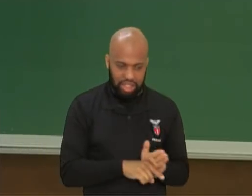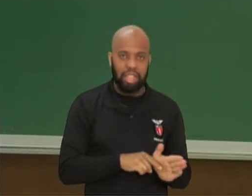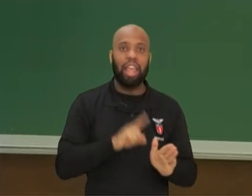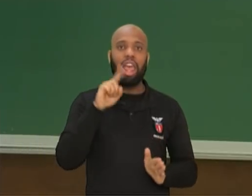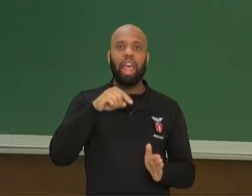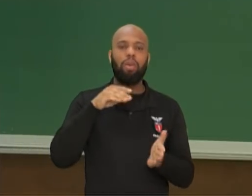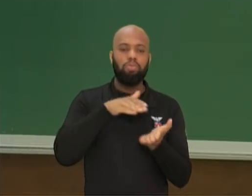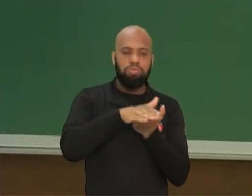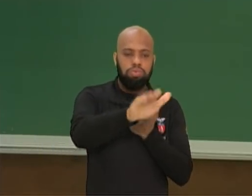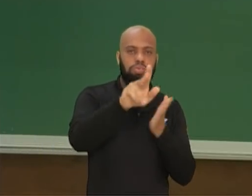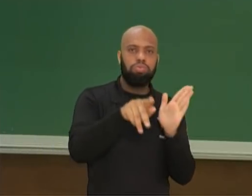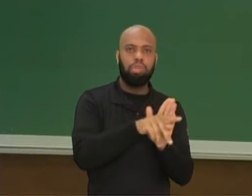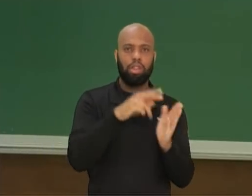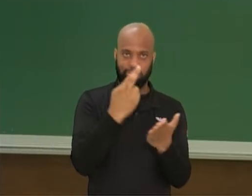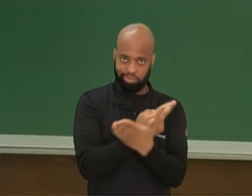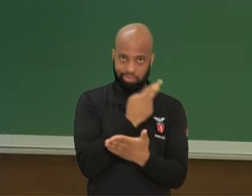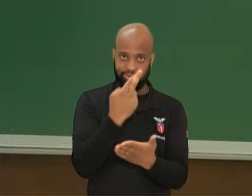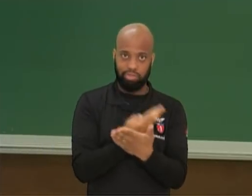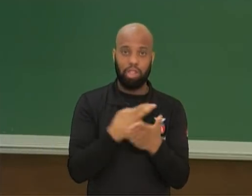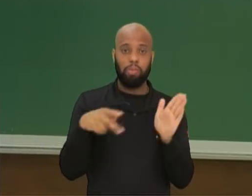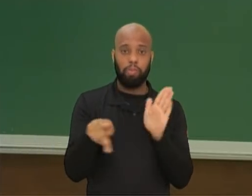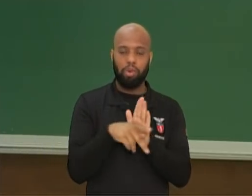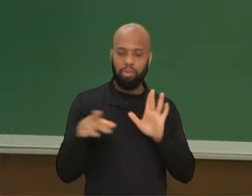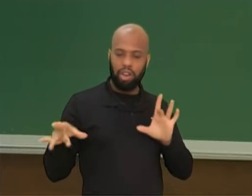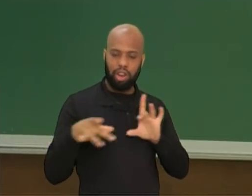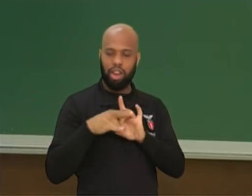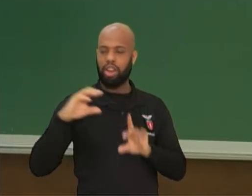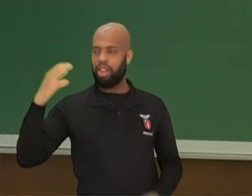em revista científica, que isso também